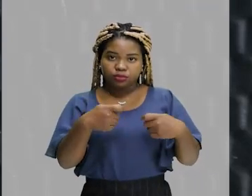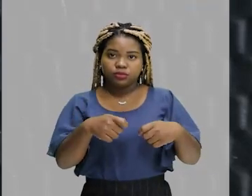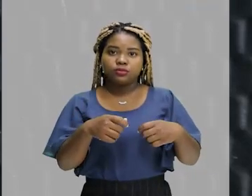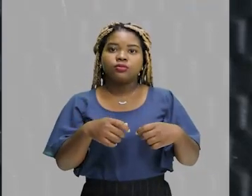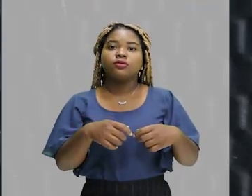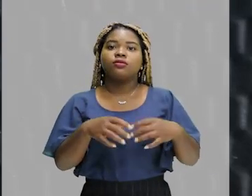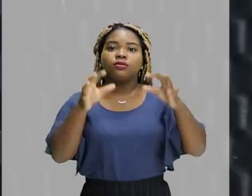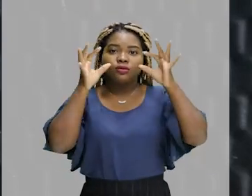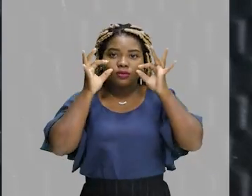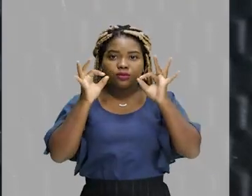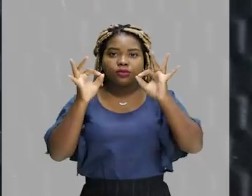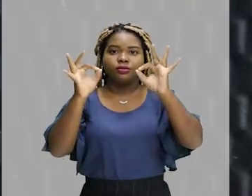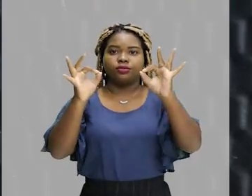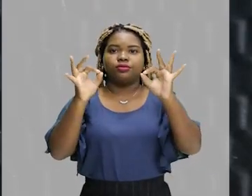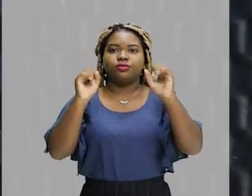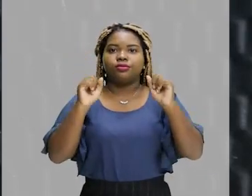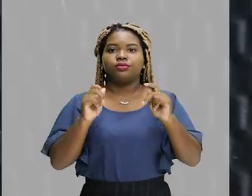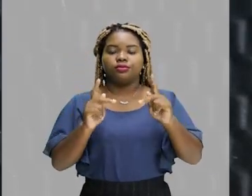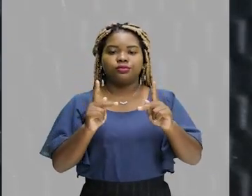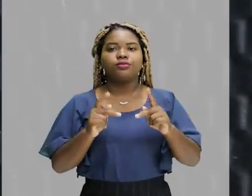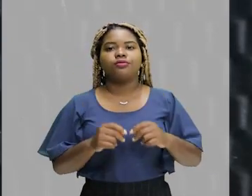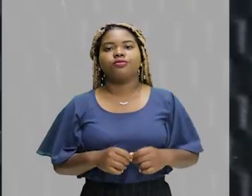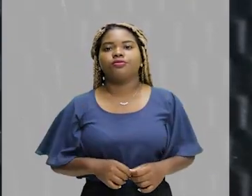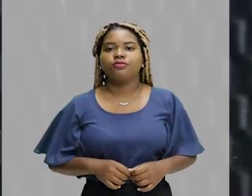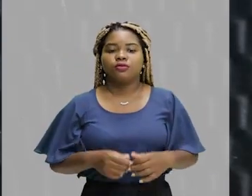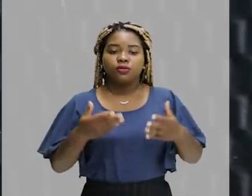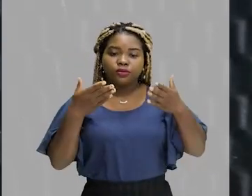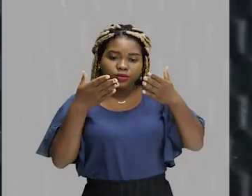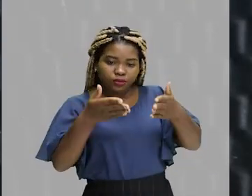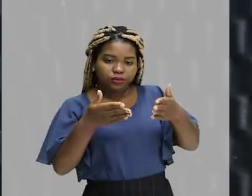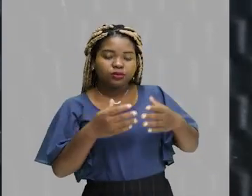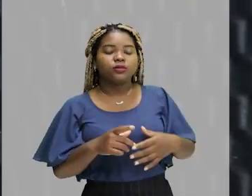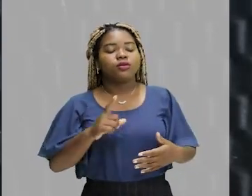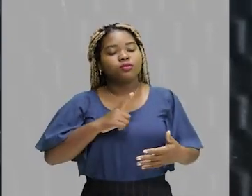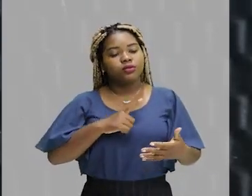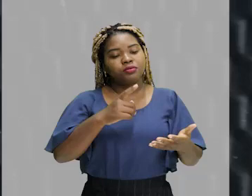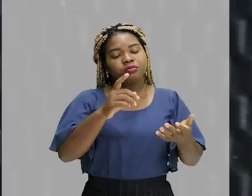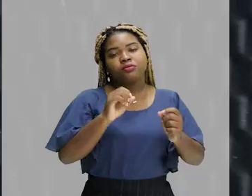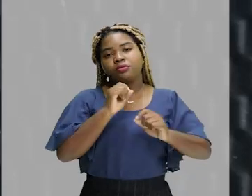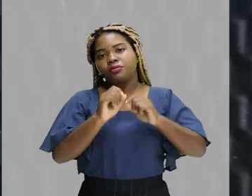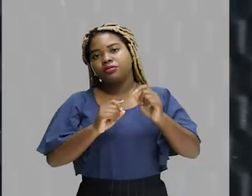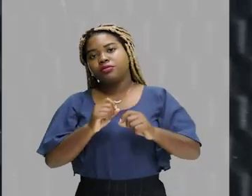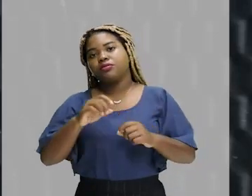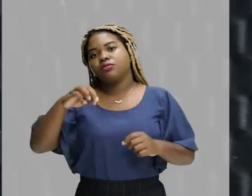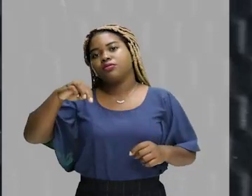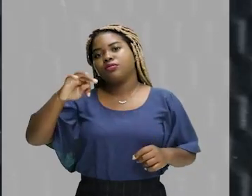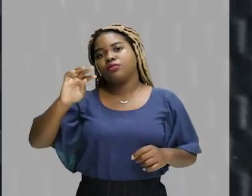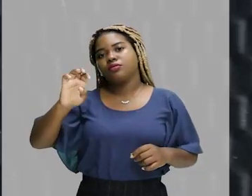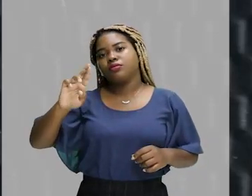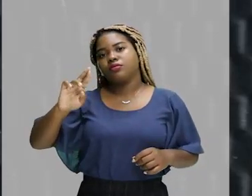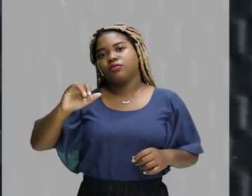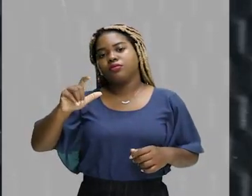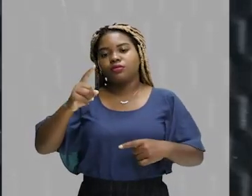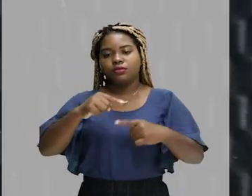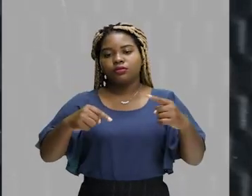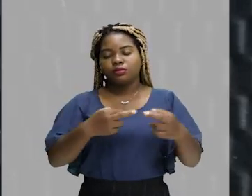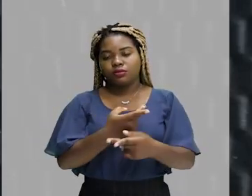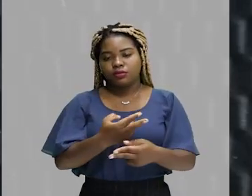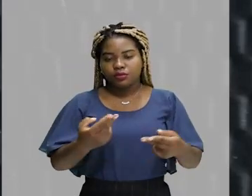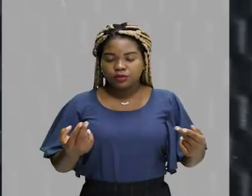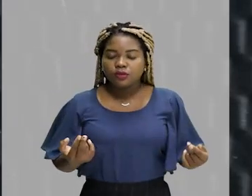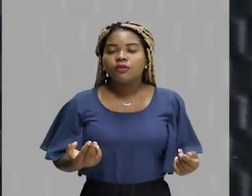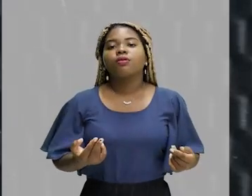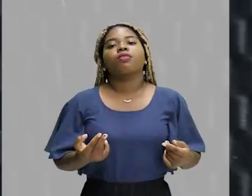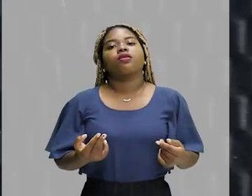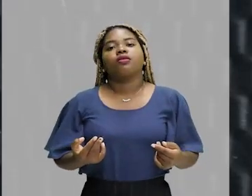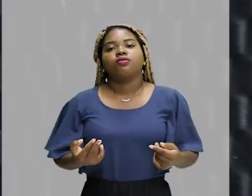teu compromisso. Então pega teu material, manter ele sempre bem pertinho para que a gente possa construir um conhecimento muito legal e possa